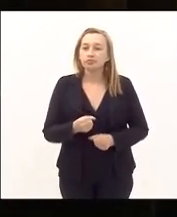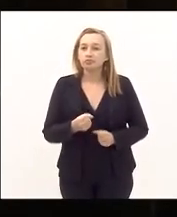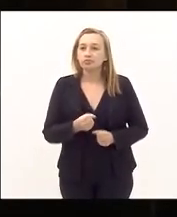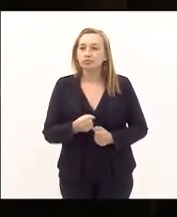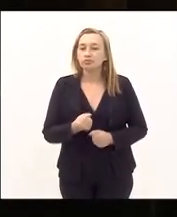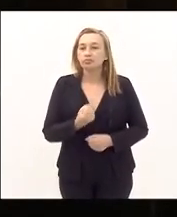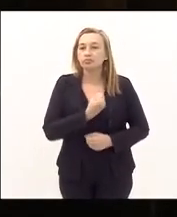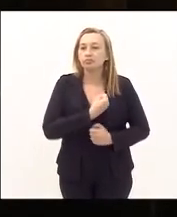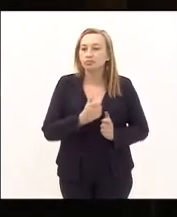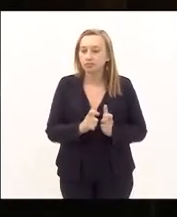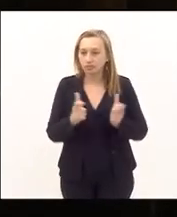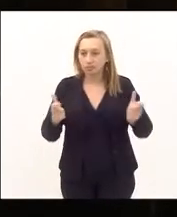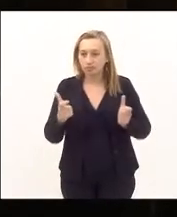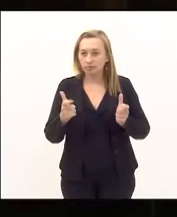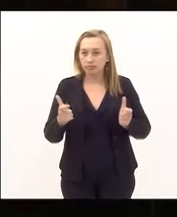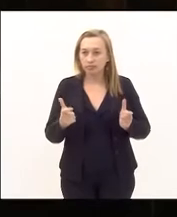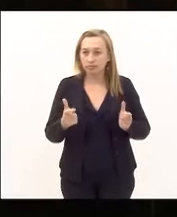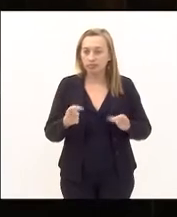transporte de mercadoria.